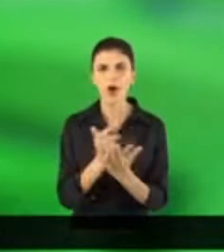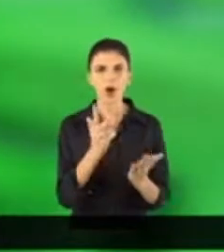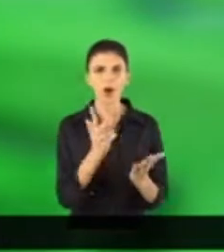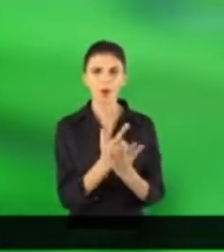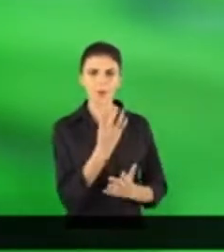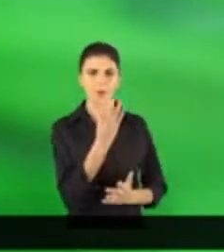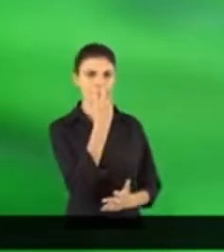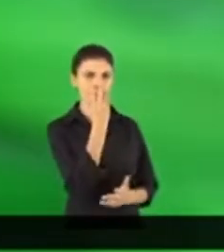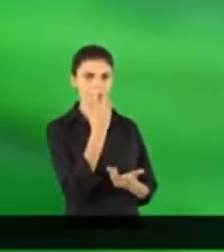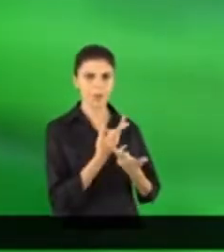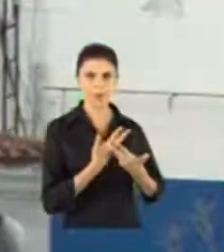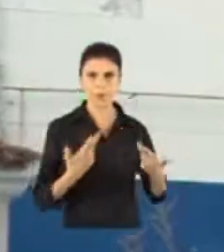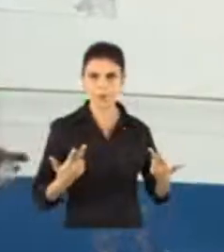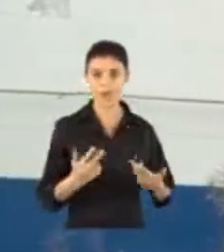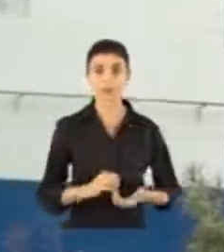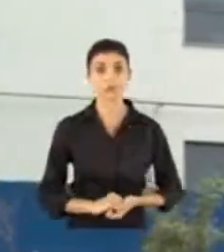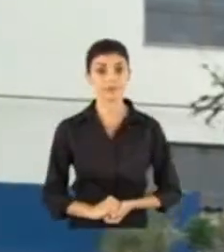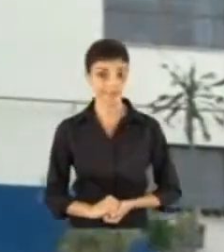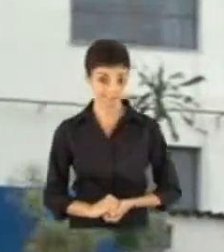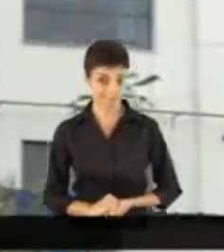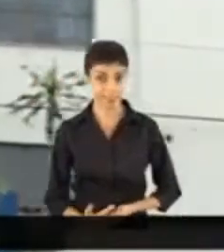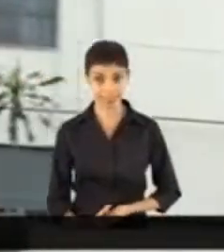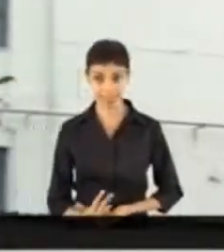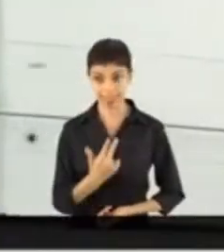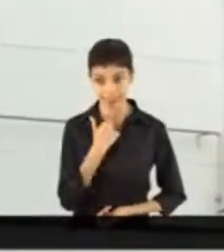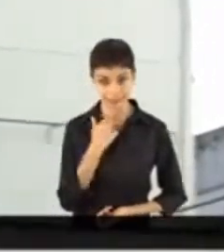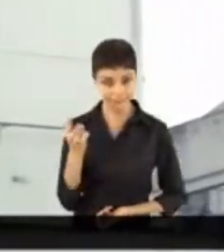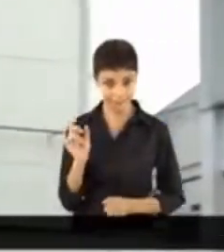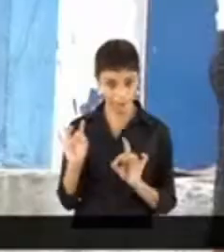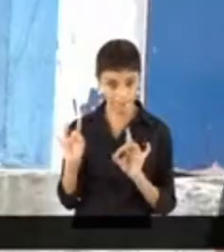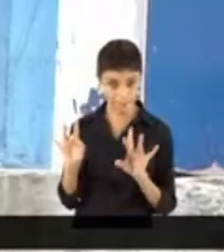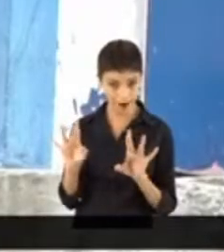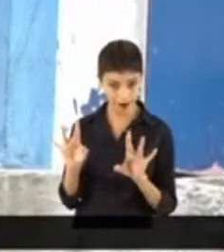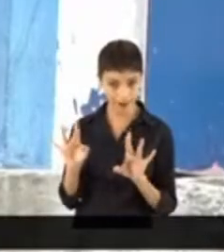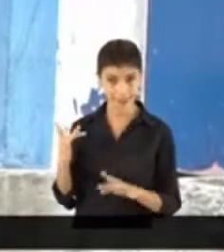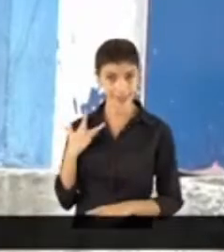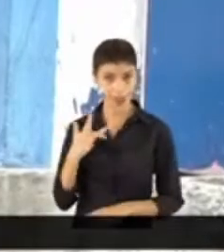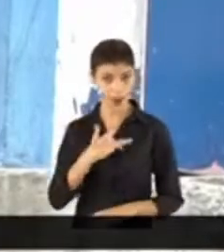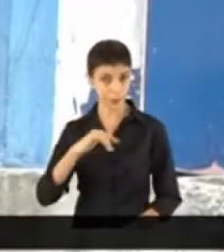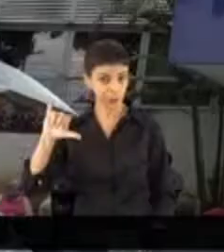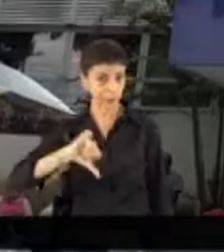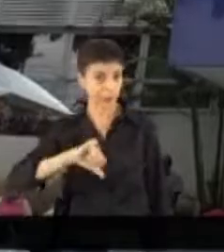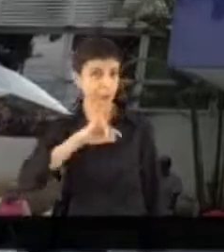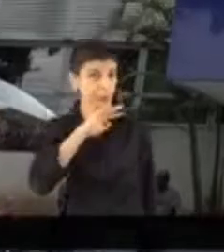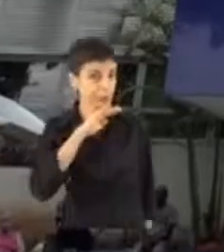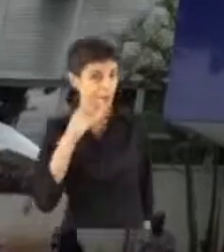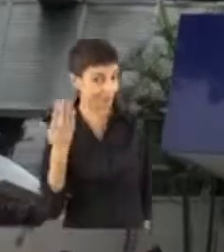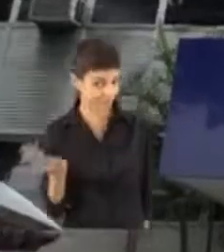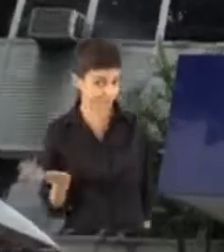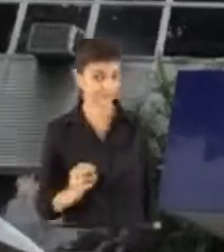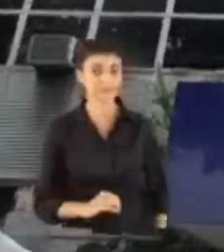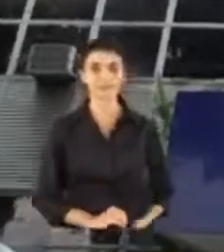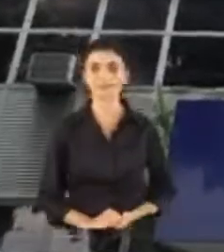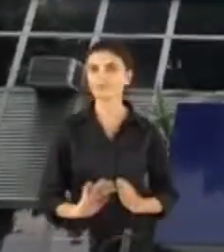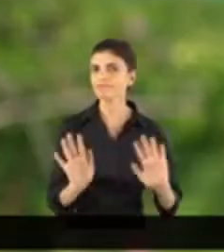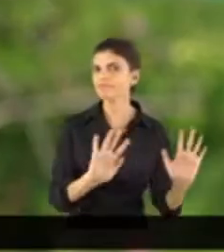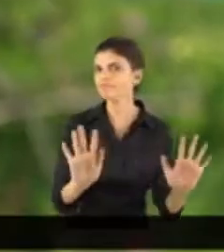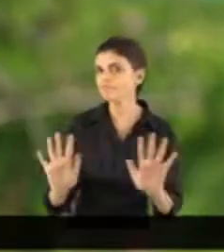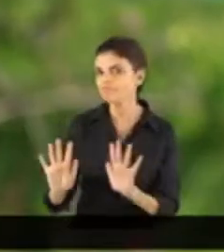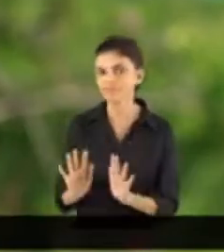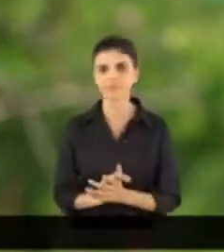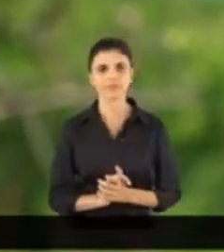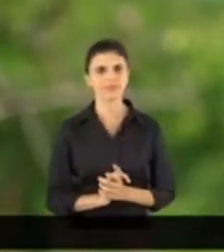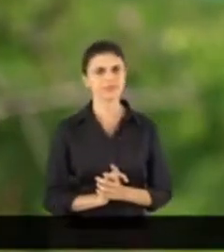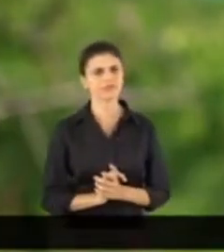na compra de ventiladores pulmonares. Agora a gente sabe por que a saúde é ruim.